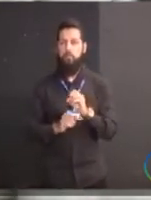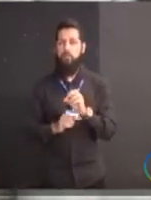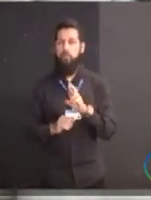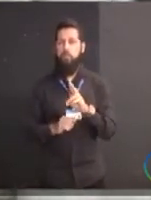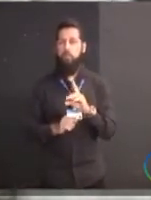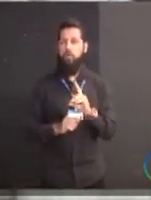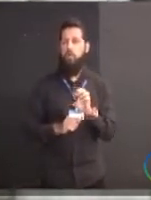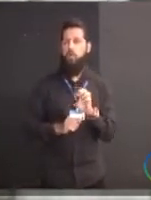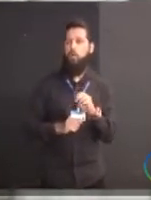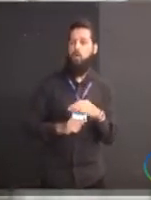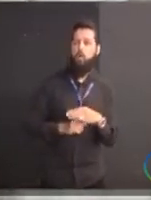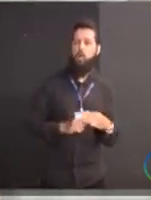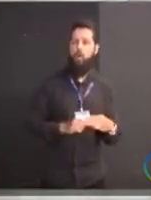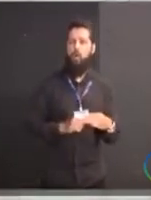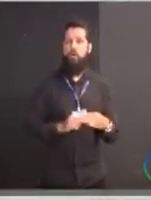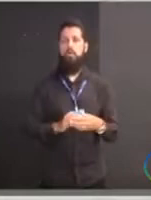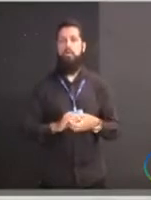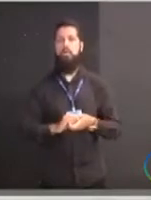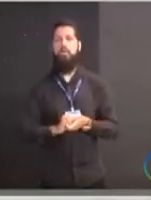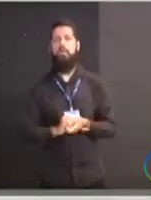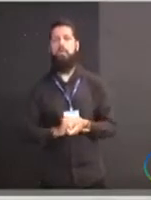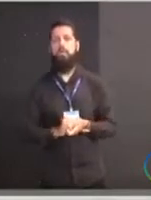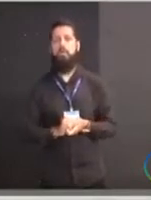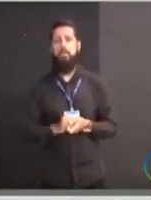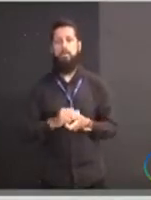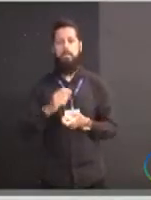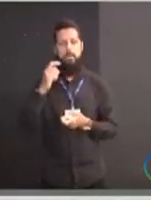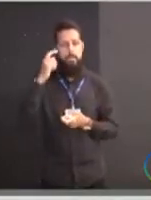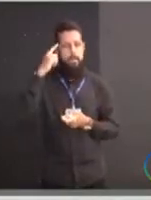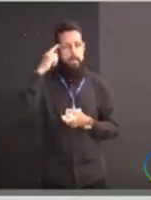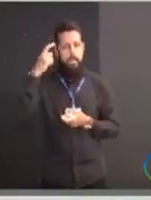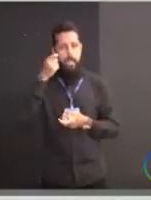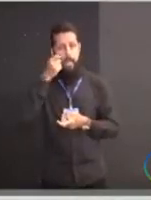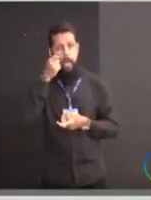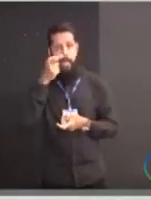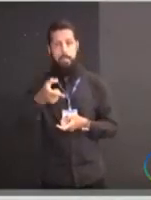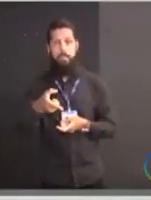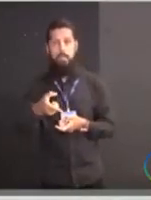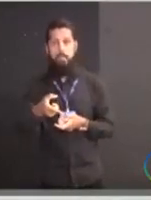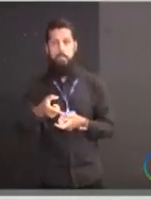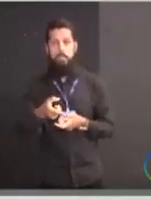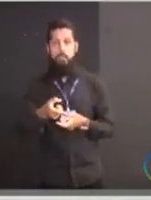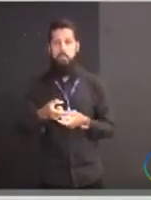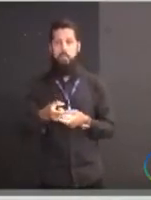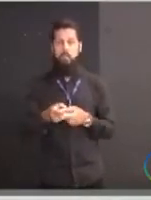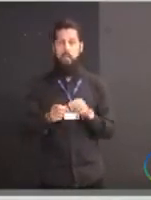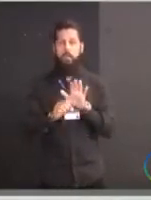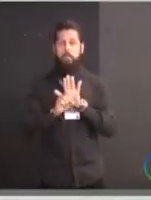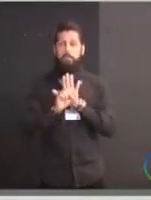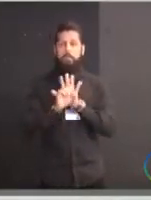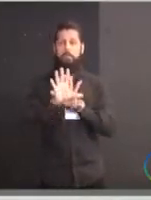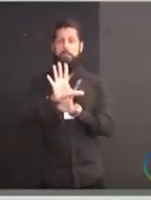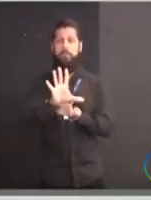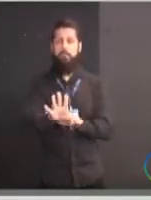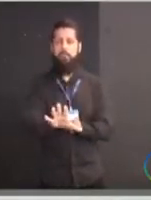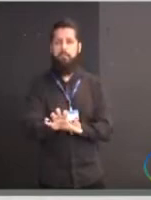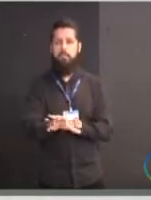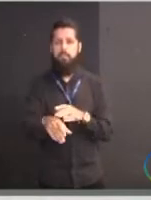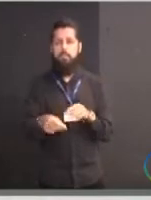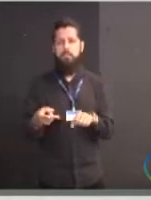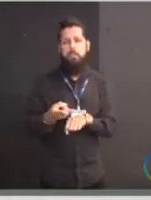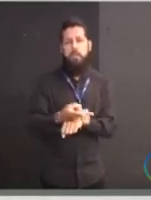bem asfaltada, que a inteligência tranquila está procurando edificar